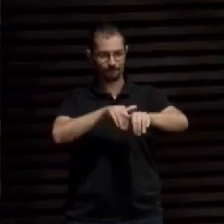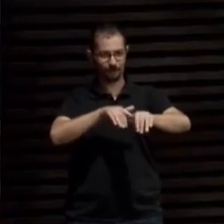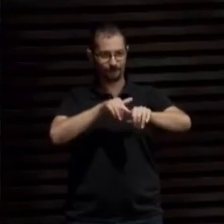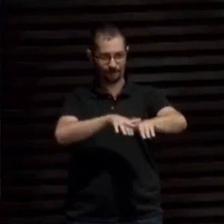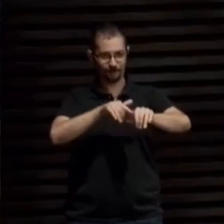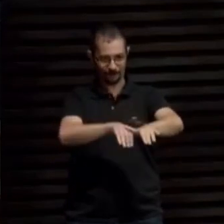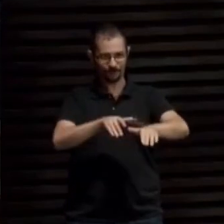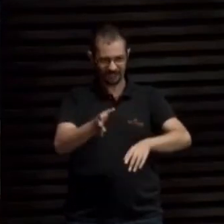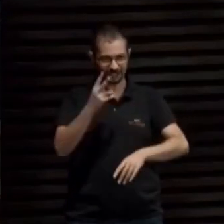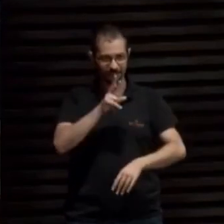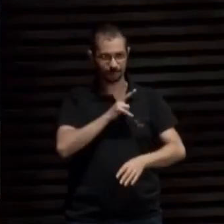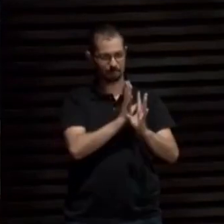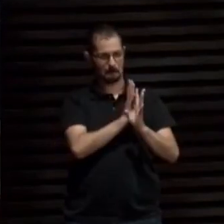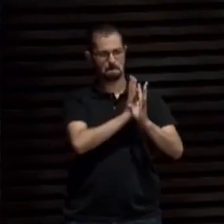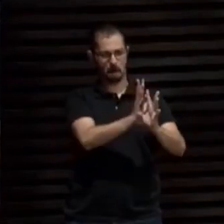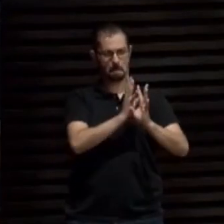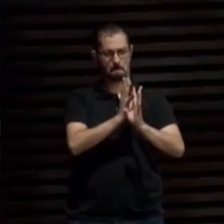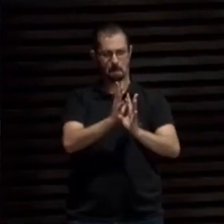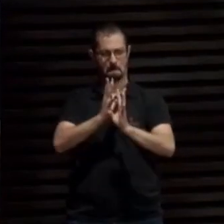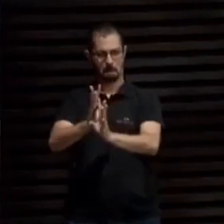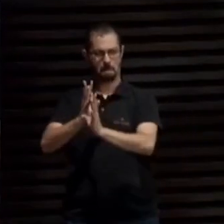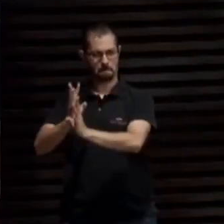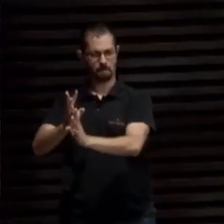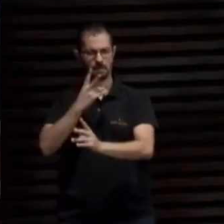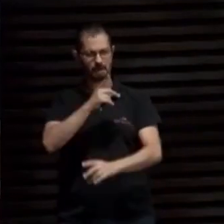É bonito aquele, mas aquilo é ordem.